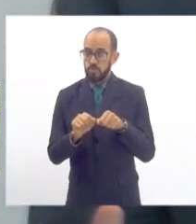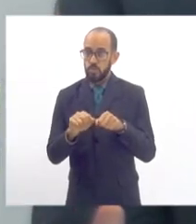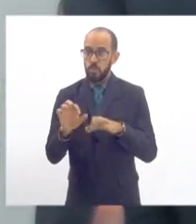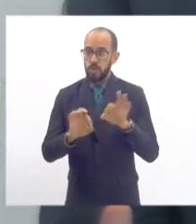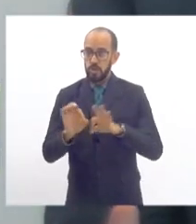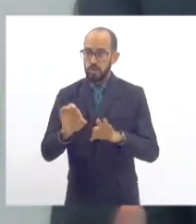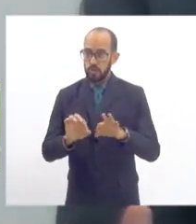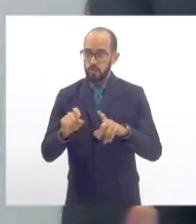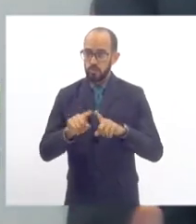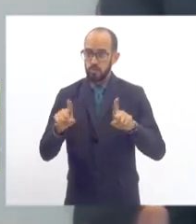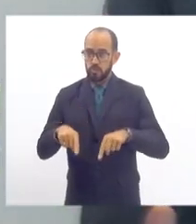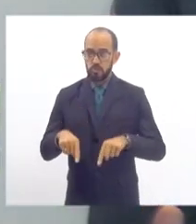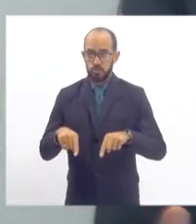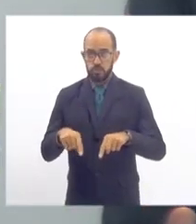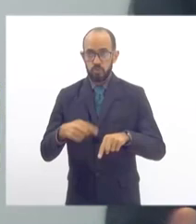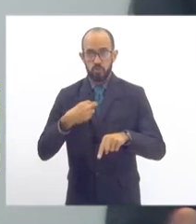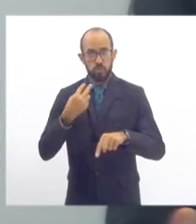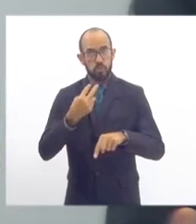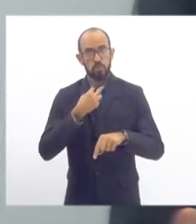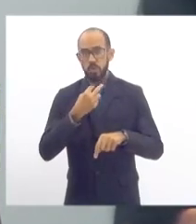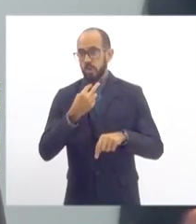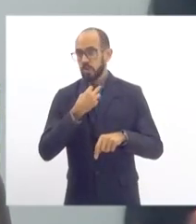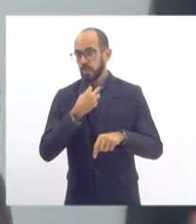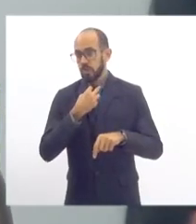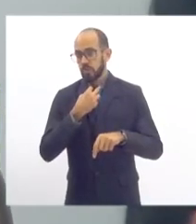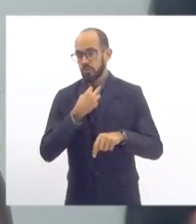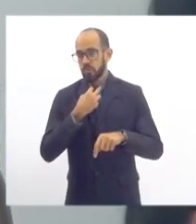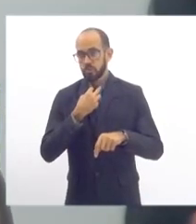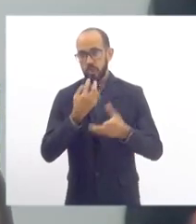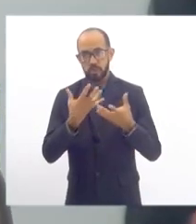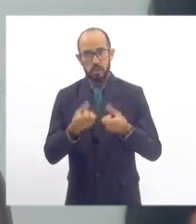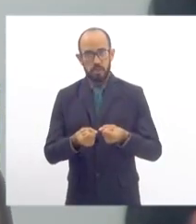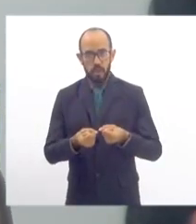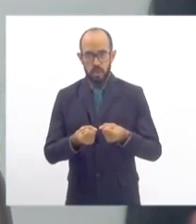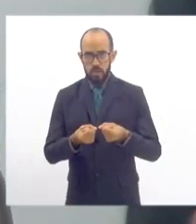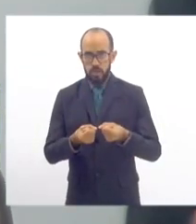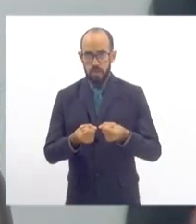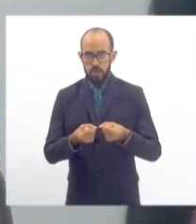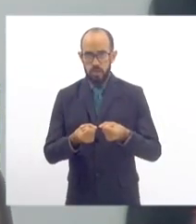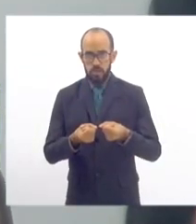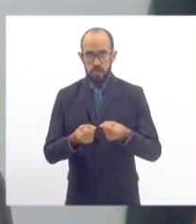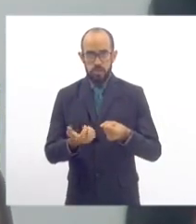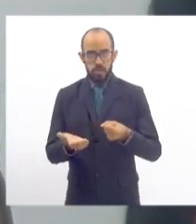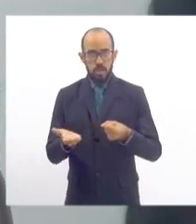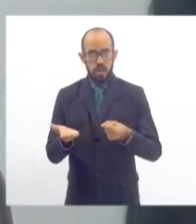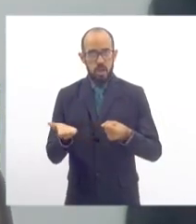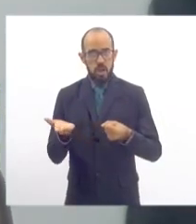dos servidores, a gente também não pode admitir, entendeu? Quer dizer, antes